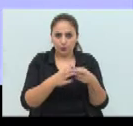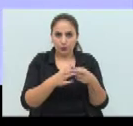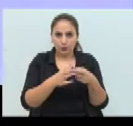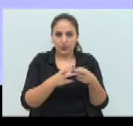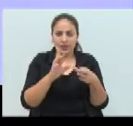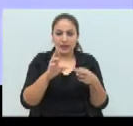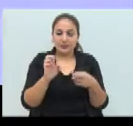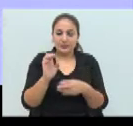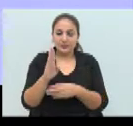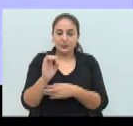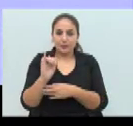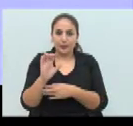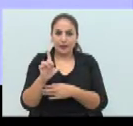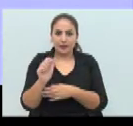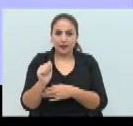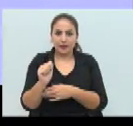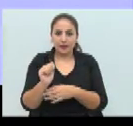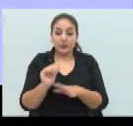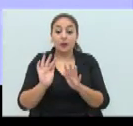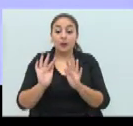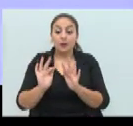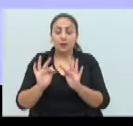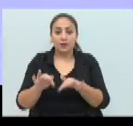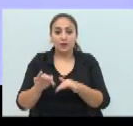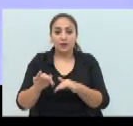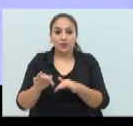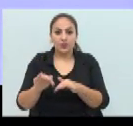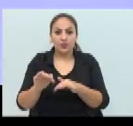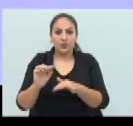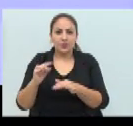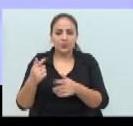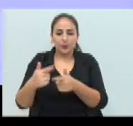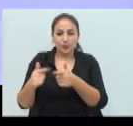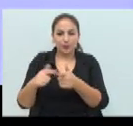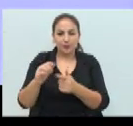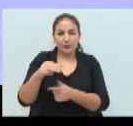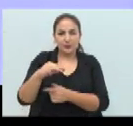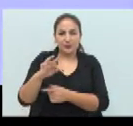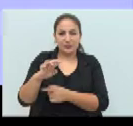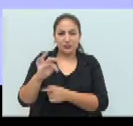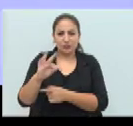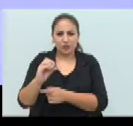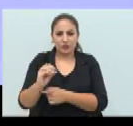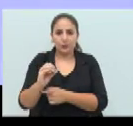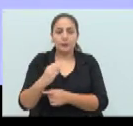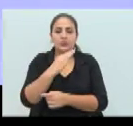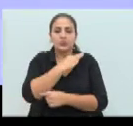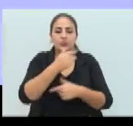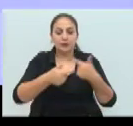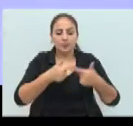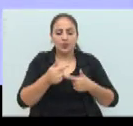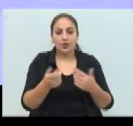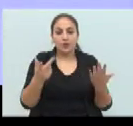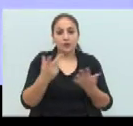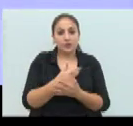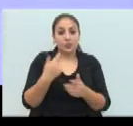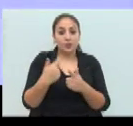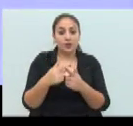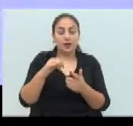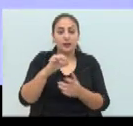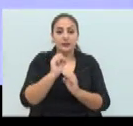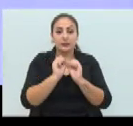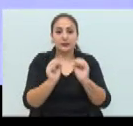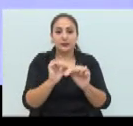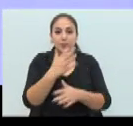Recicladores da Recibela, foi desinterditada pelo Ministério do Trabalho. A decisão aconteceu após a Secretaria do